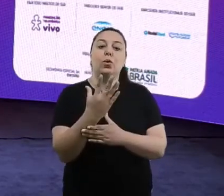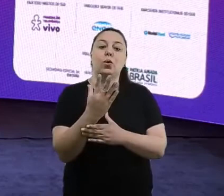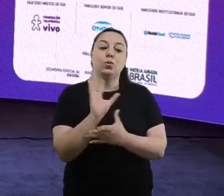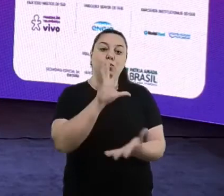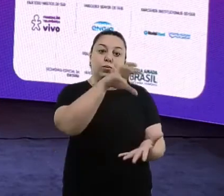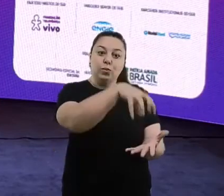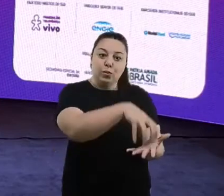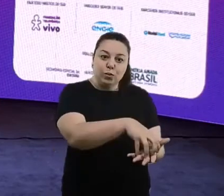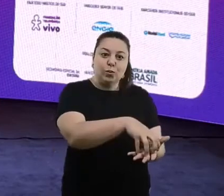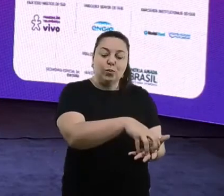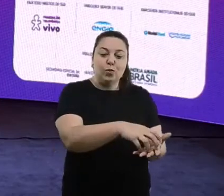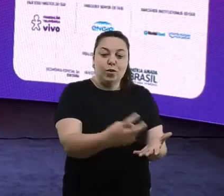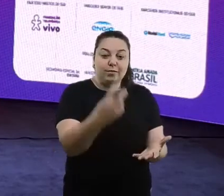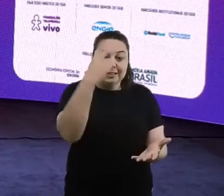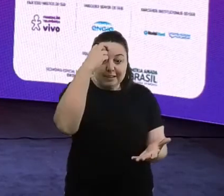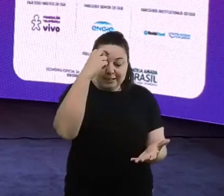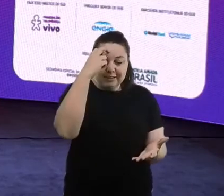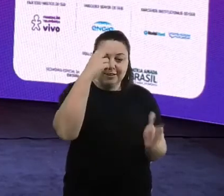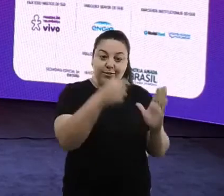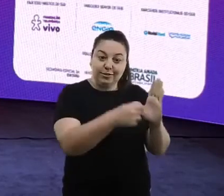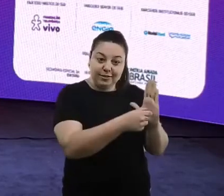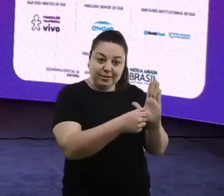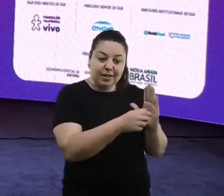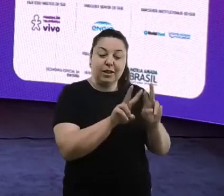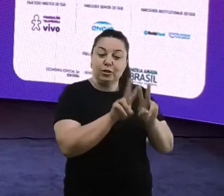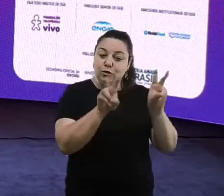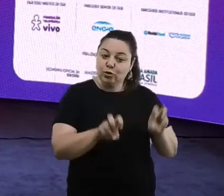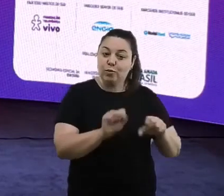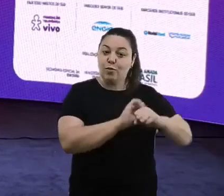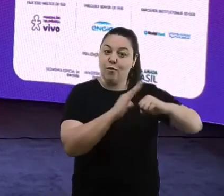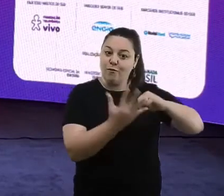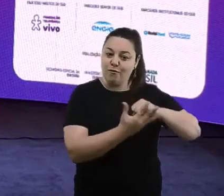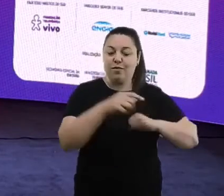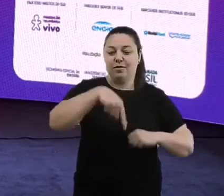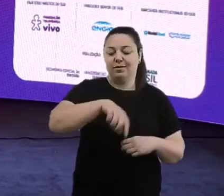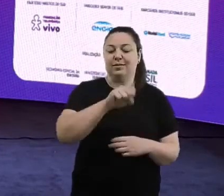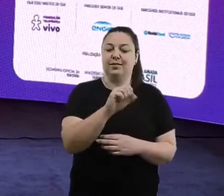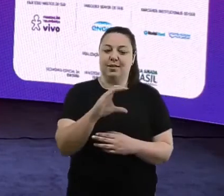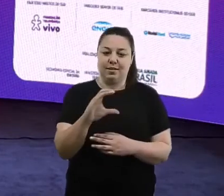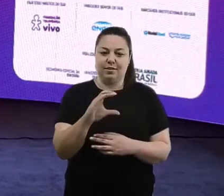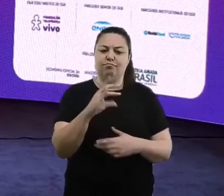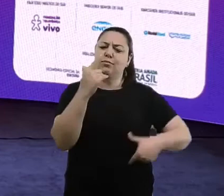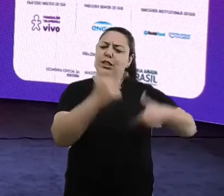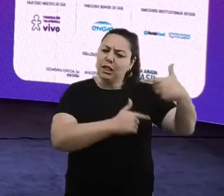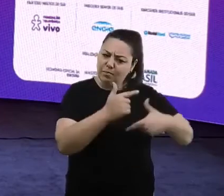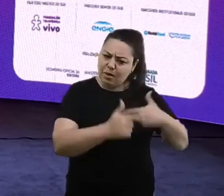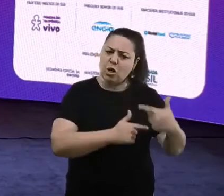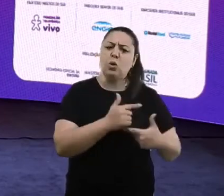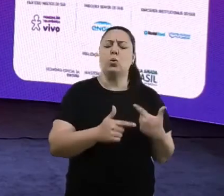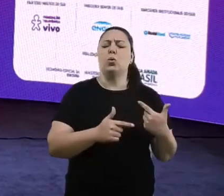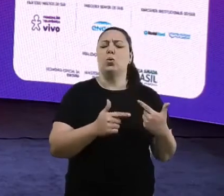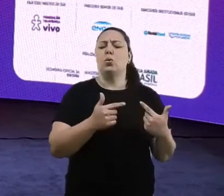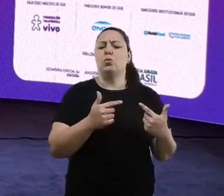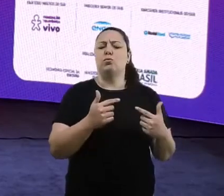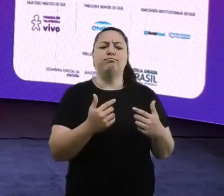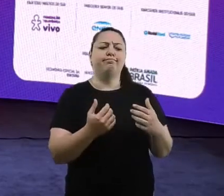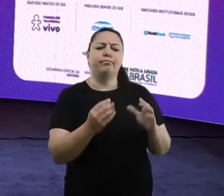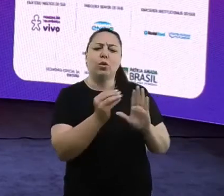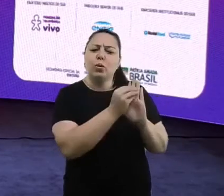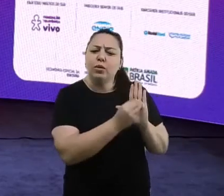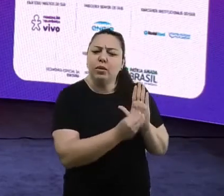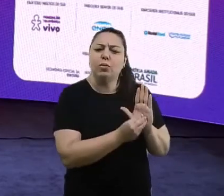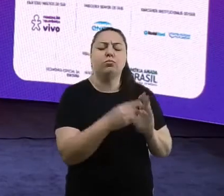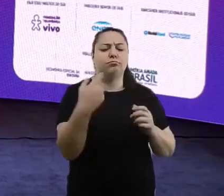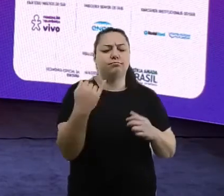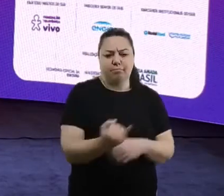Dados sobre os dados do Covid de Santa Catarina. Ele trabalhou muito em cima da infraestrutura necessária, gerou 7 produtos de dados, mas